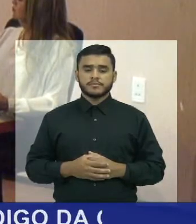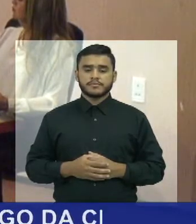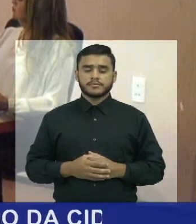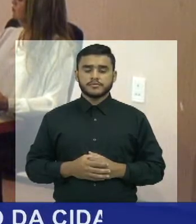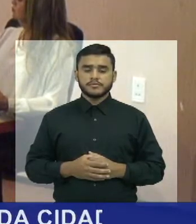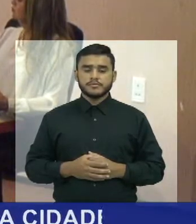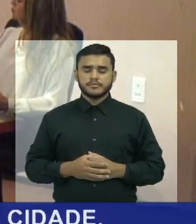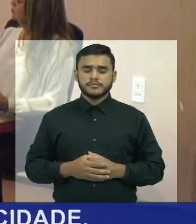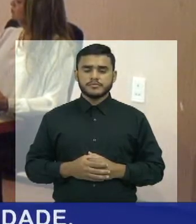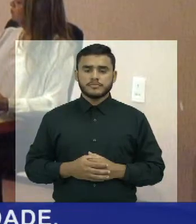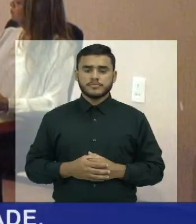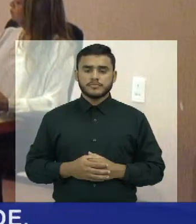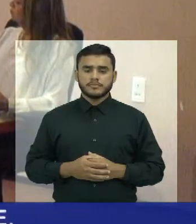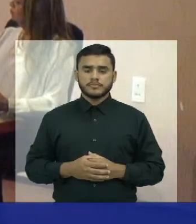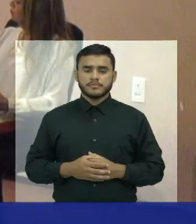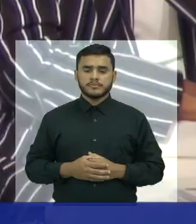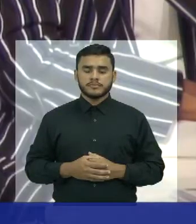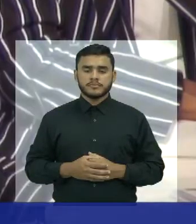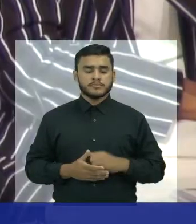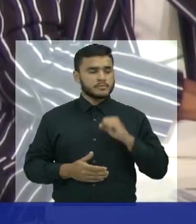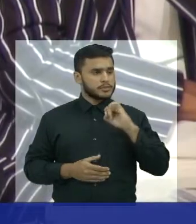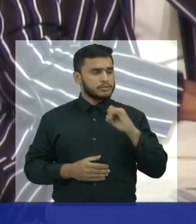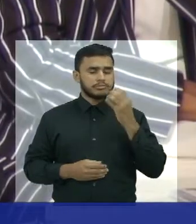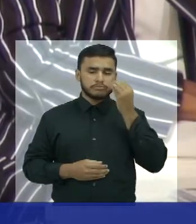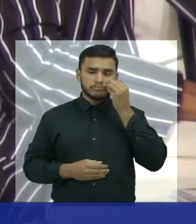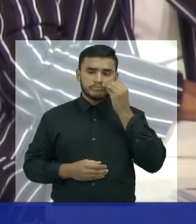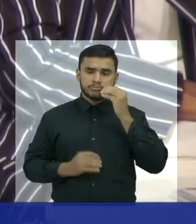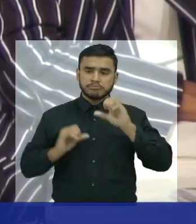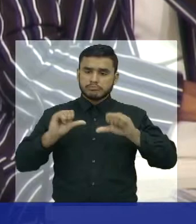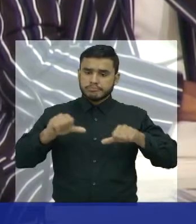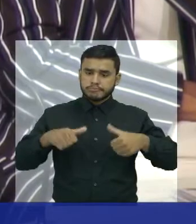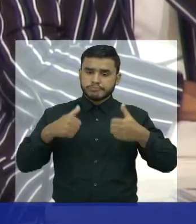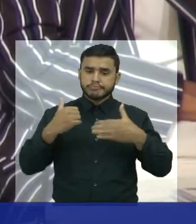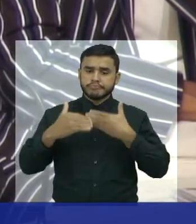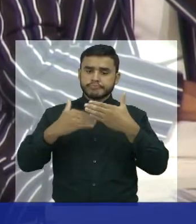E toda oportunidade que a gente tiver para aperfeiçoar isso é válida.